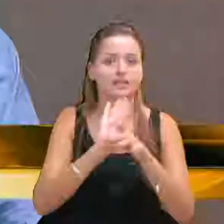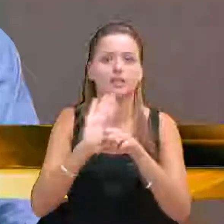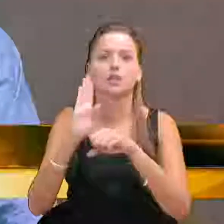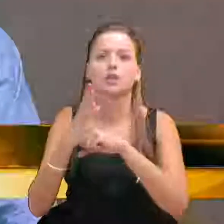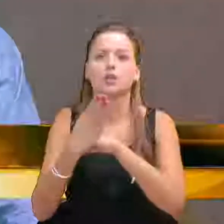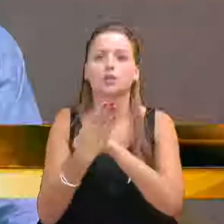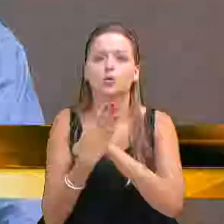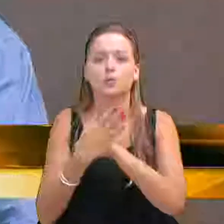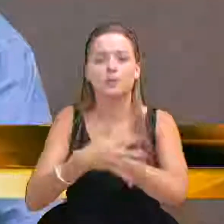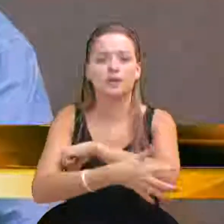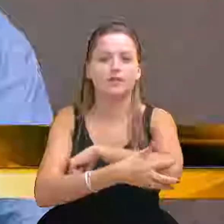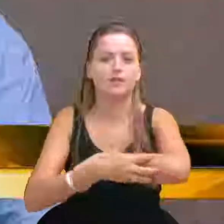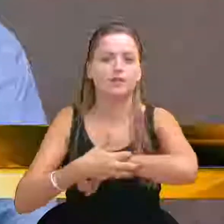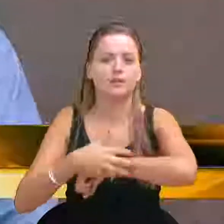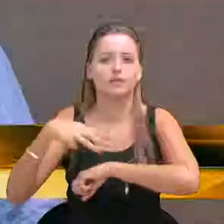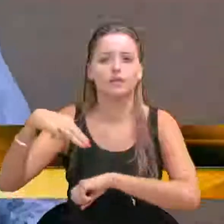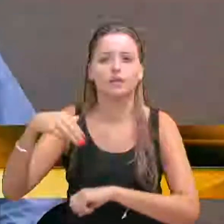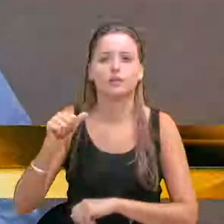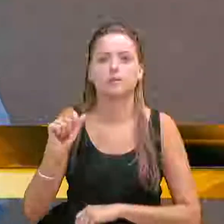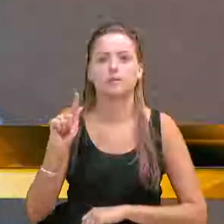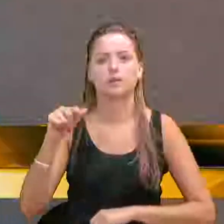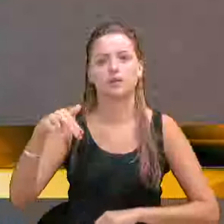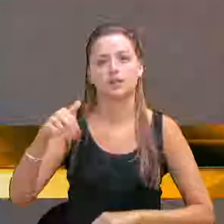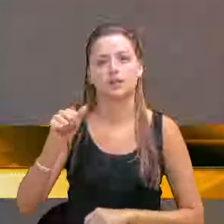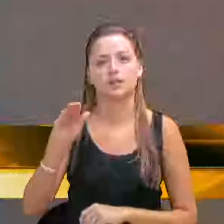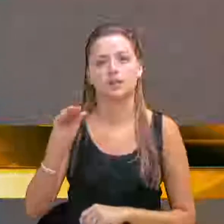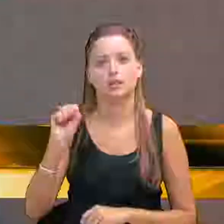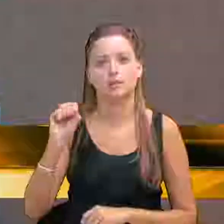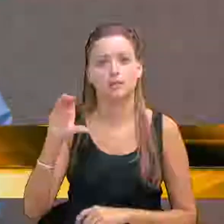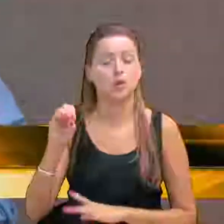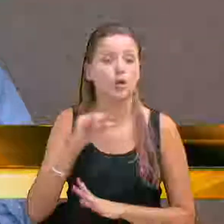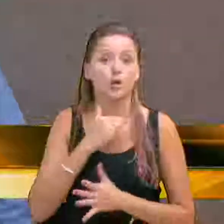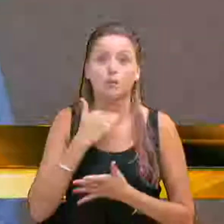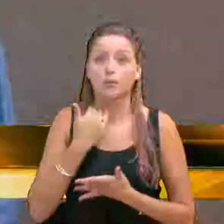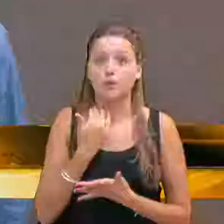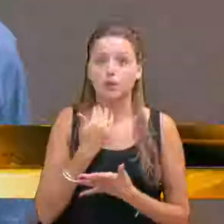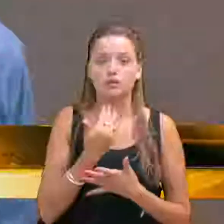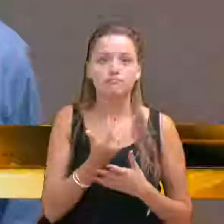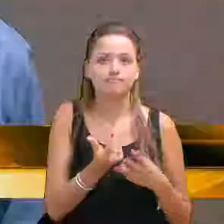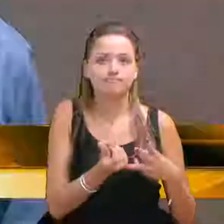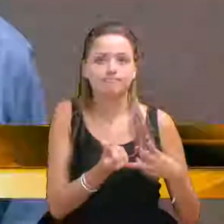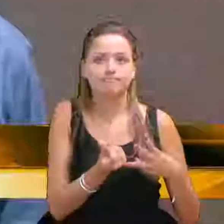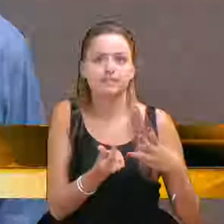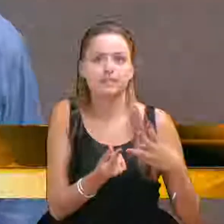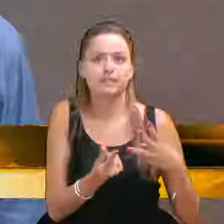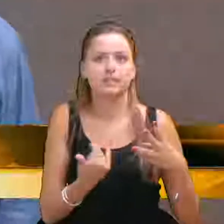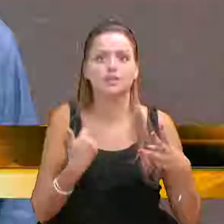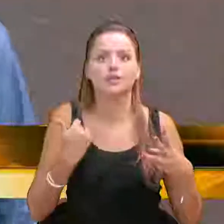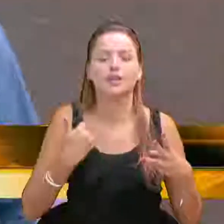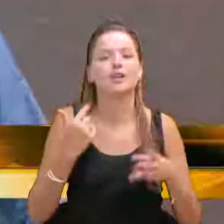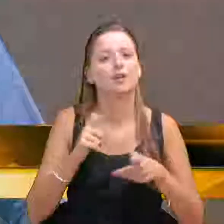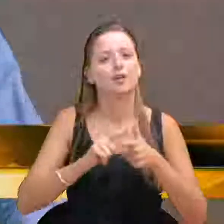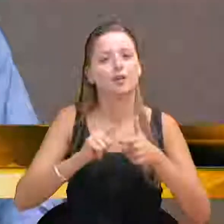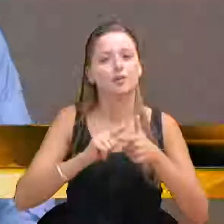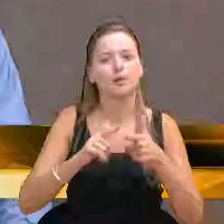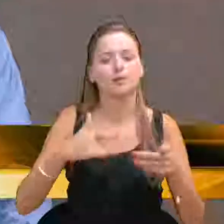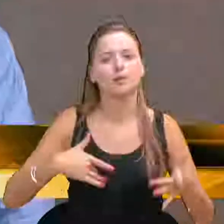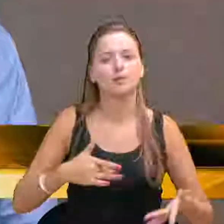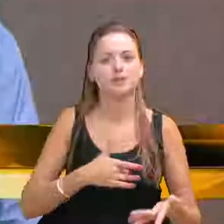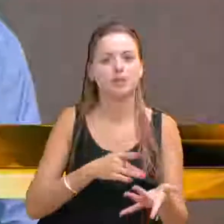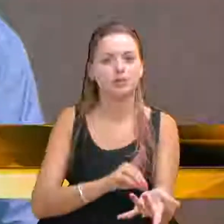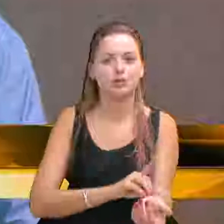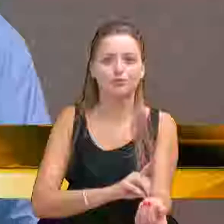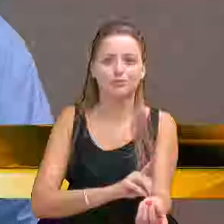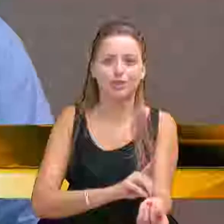antiga favela Manha Bosco, no bairro 1º de Maio, e faleceu jovem, com 61 anos, com problemas de diabetes. Era